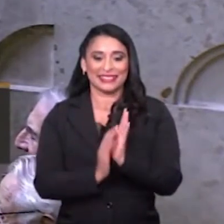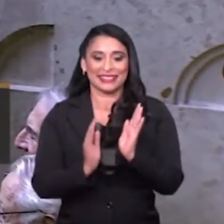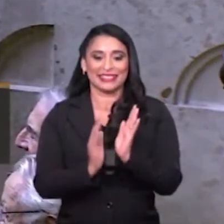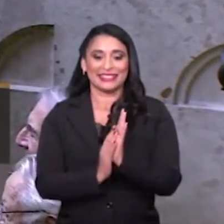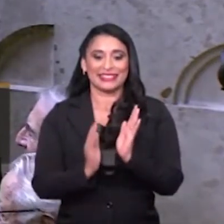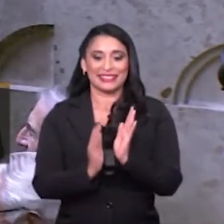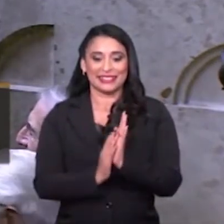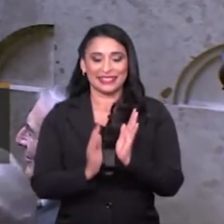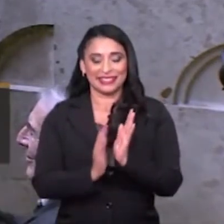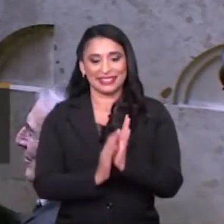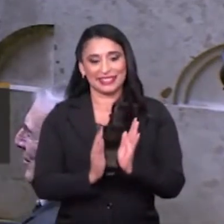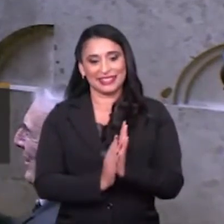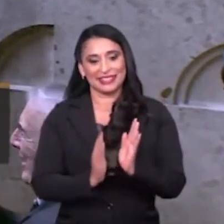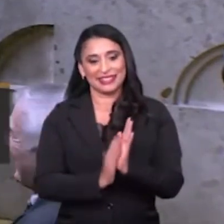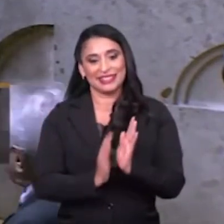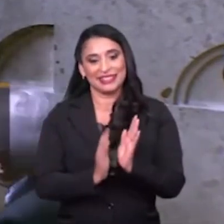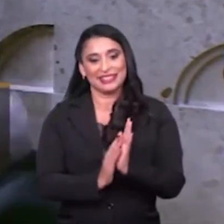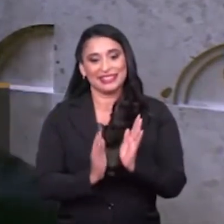Dino